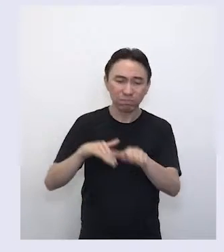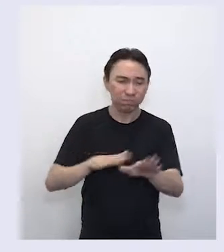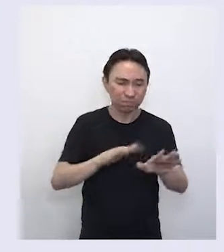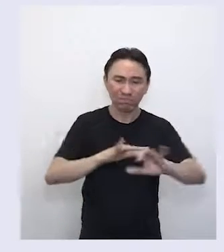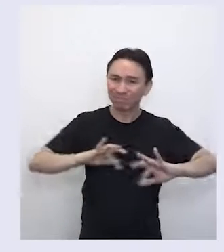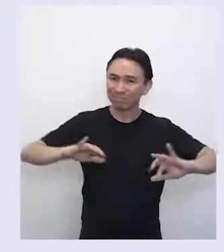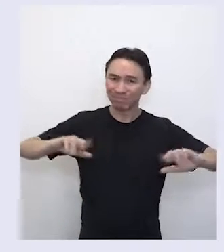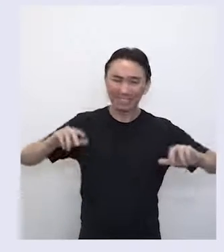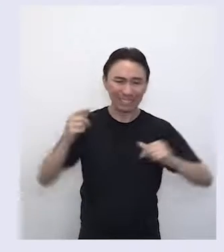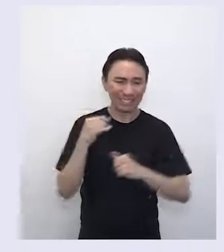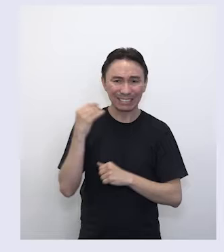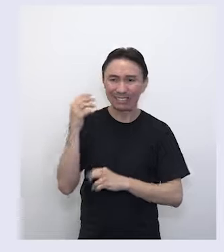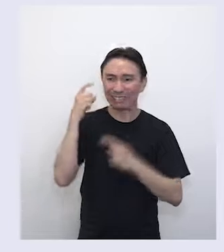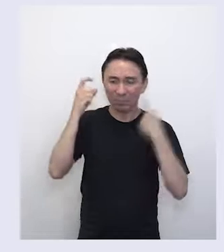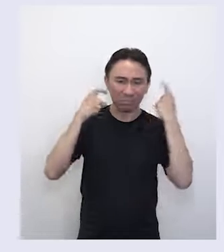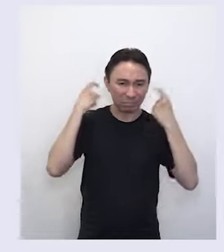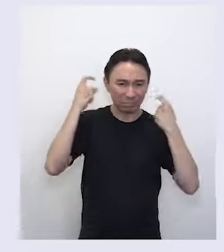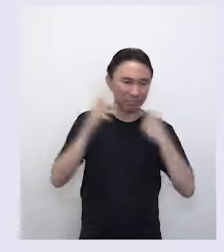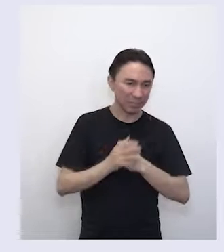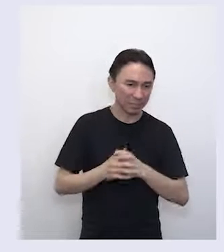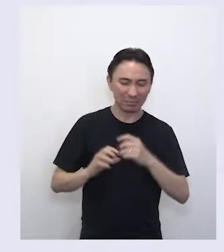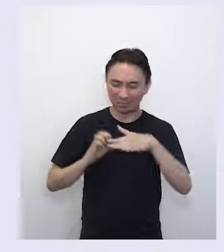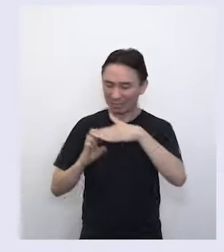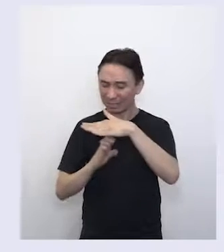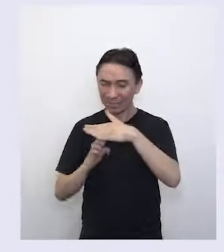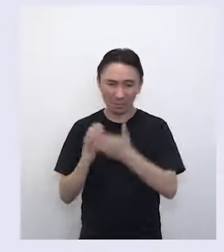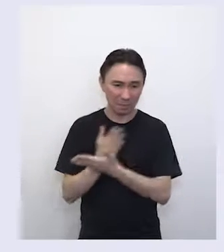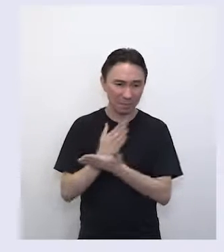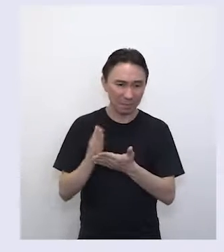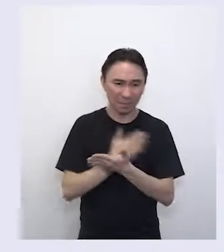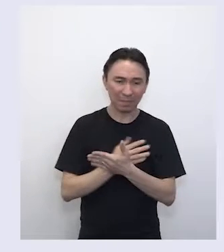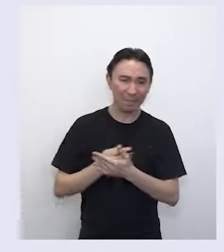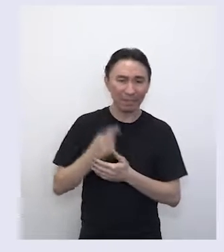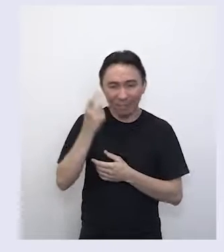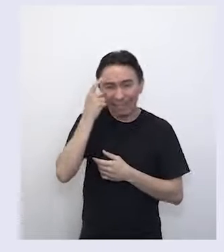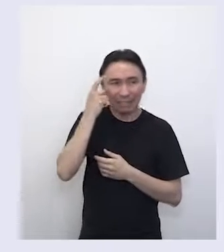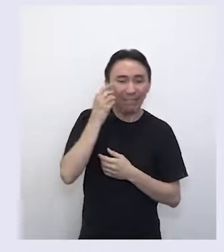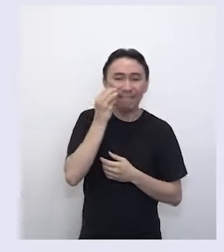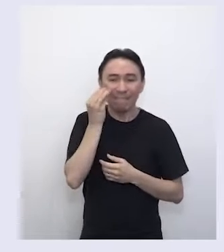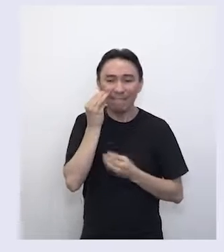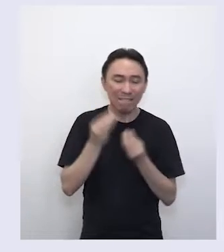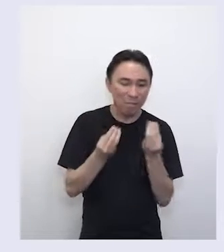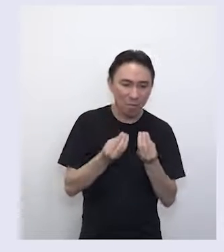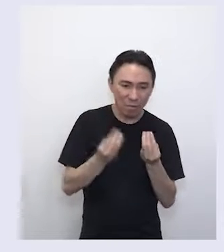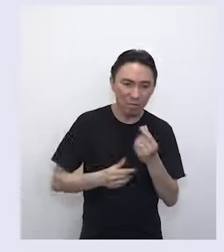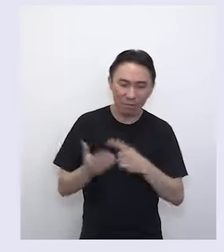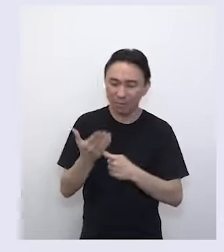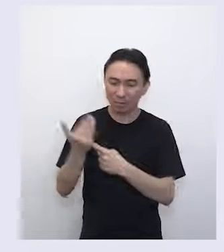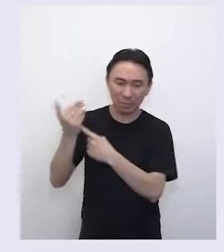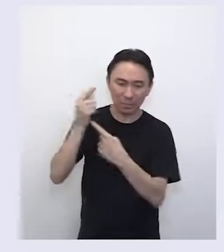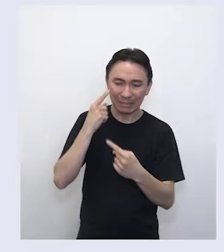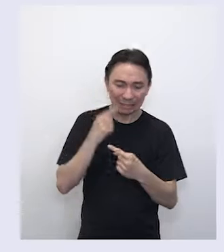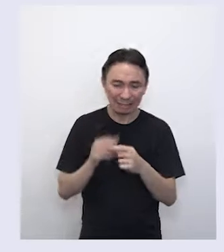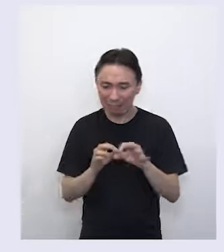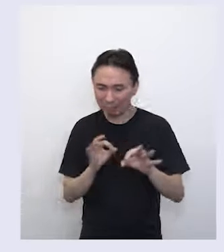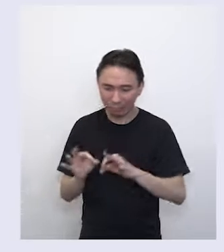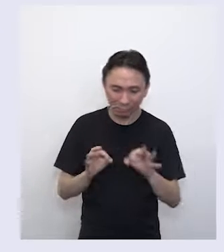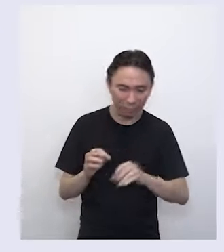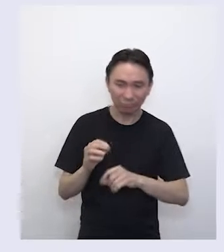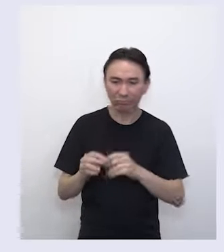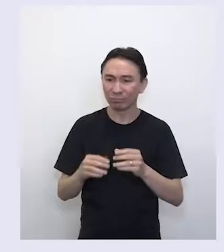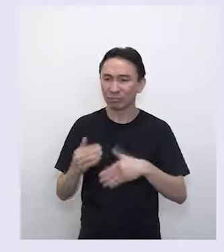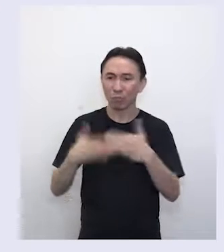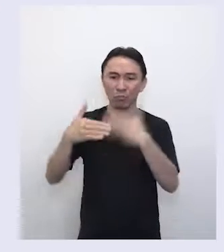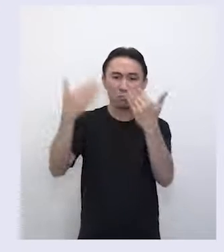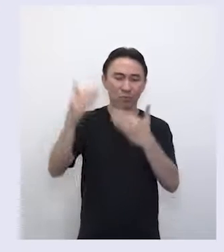vêm tentando desenvolver tecnologias, que vão aí mostrar novos caminhos, para